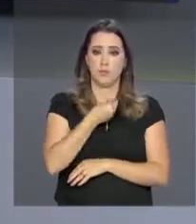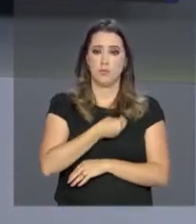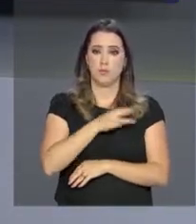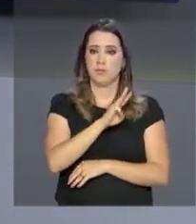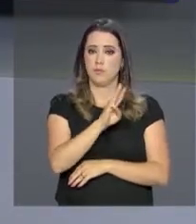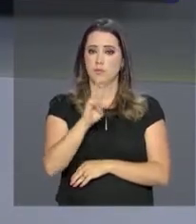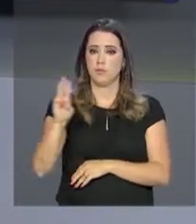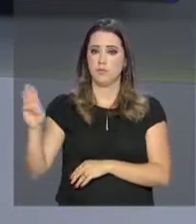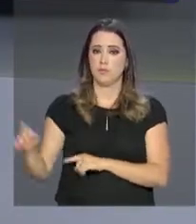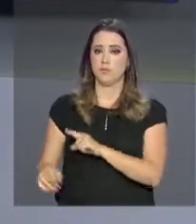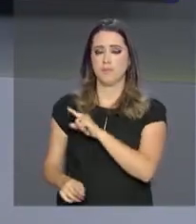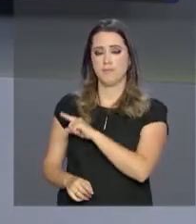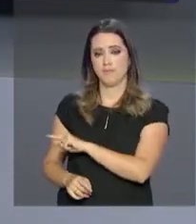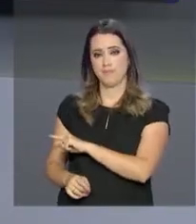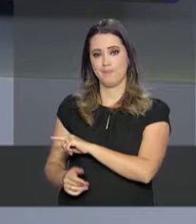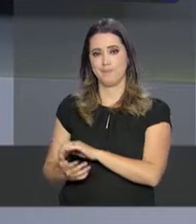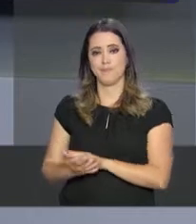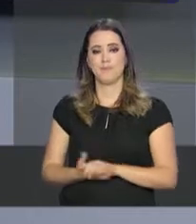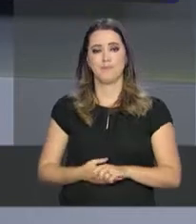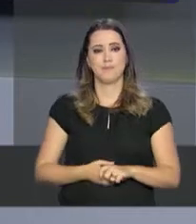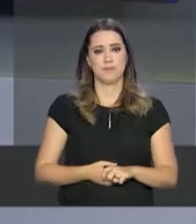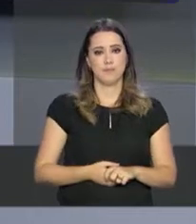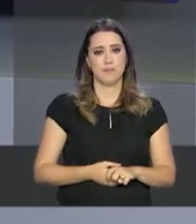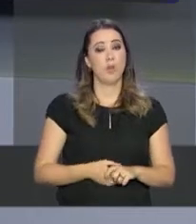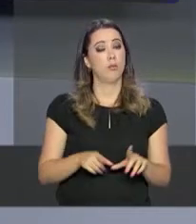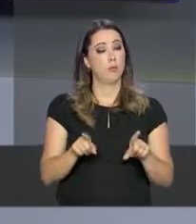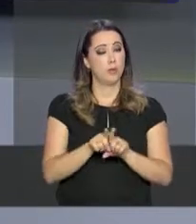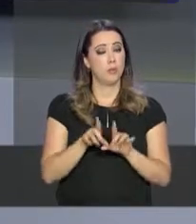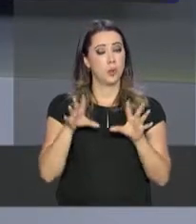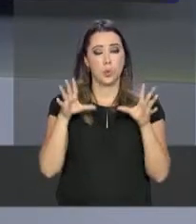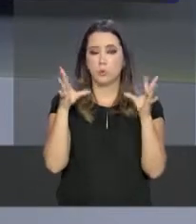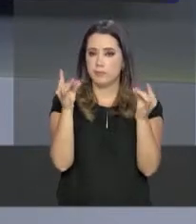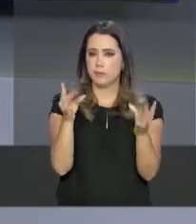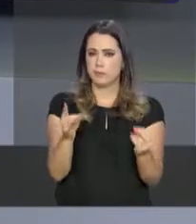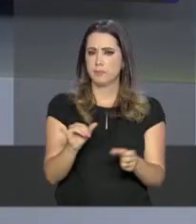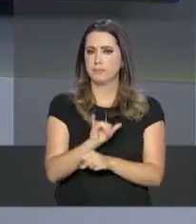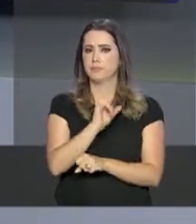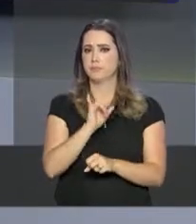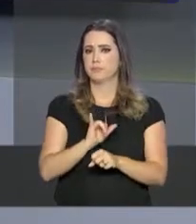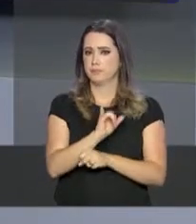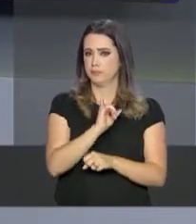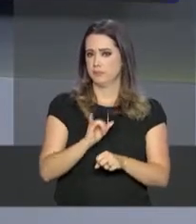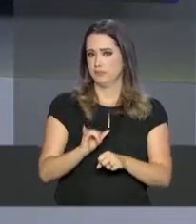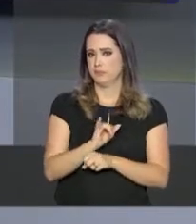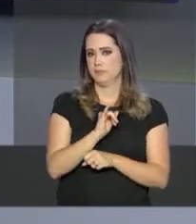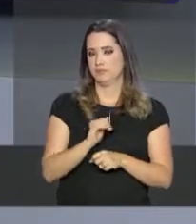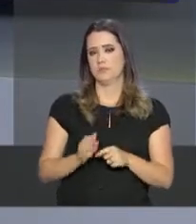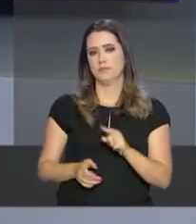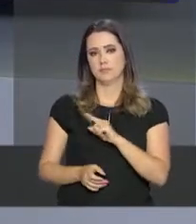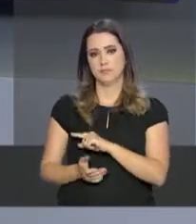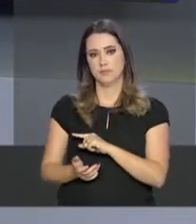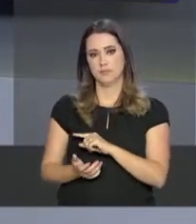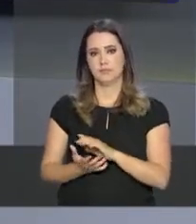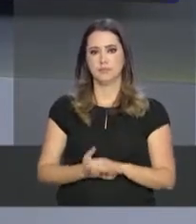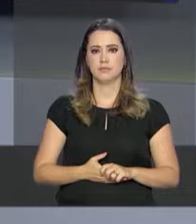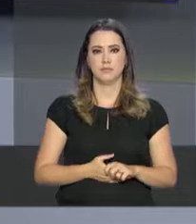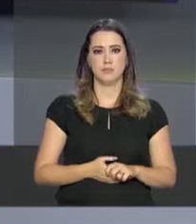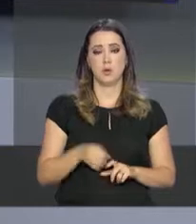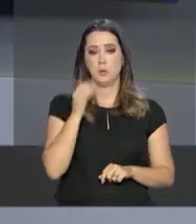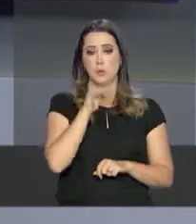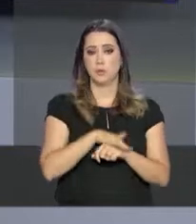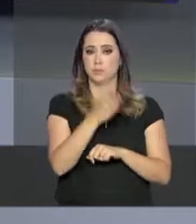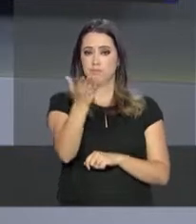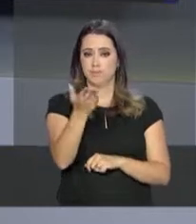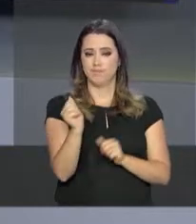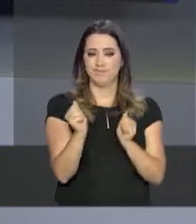ao vivo pelo site da rbr na internet e todas as reportagens estão disponíveis em nosso canal no youtube uma boa